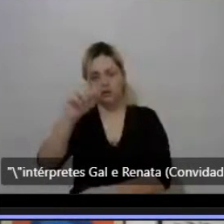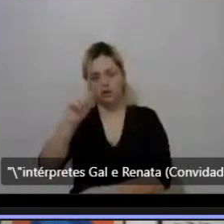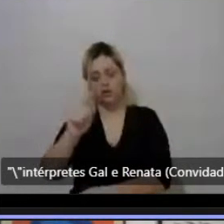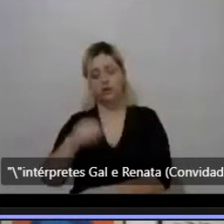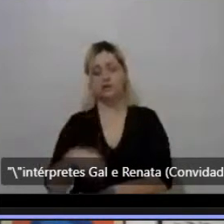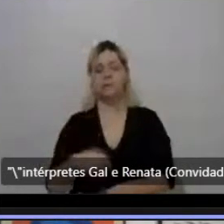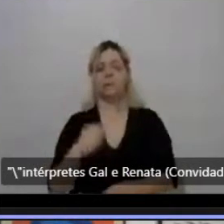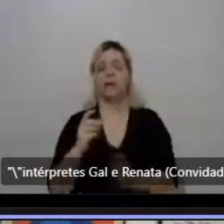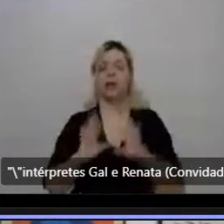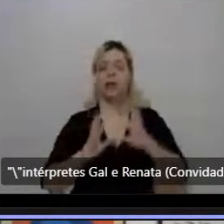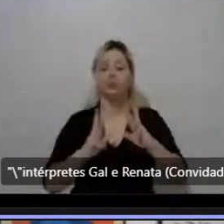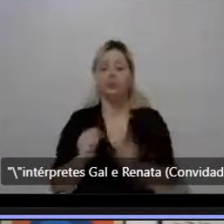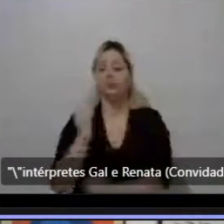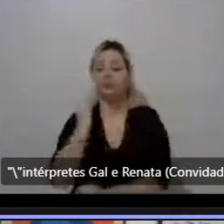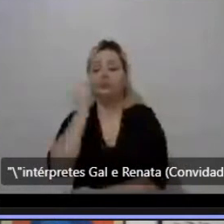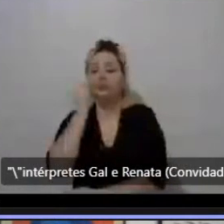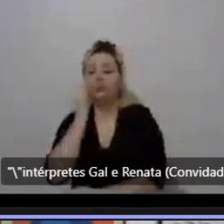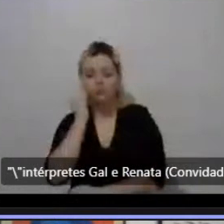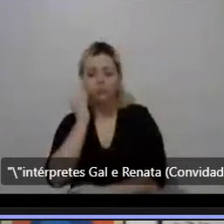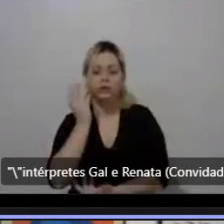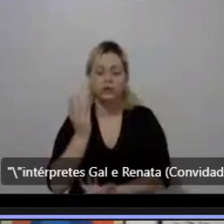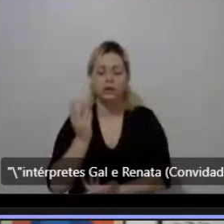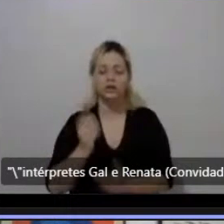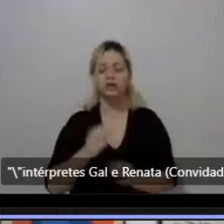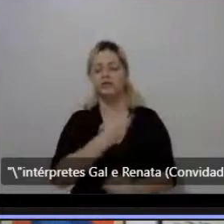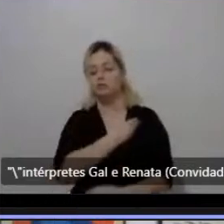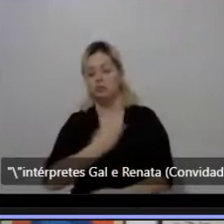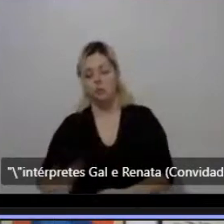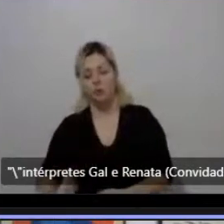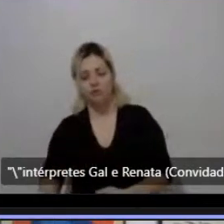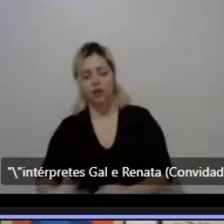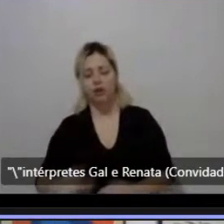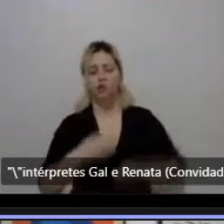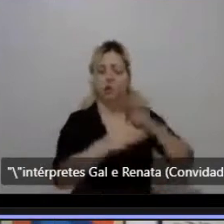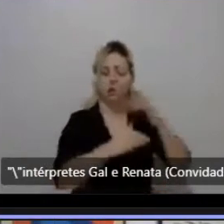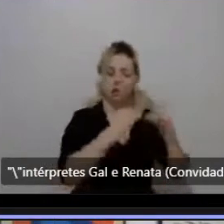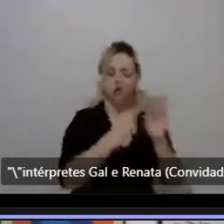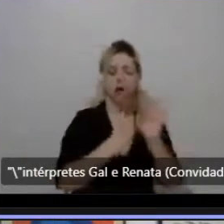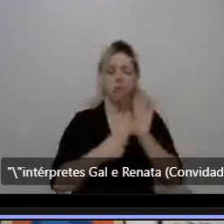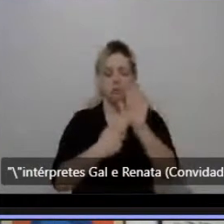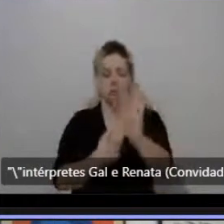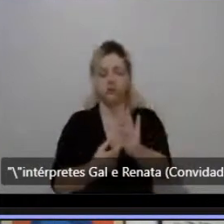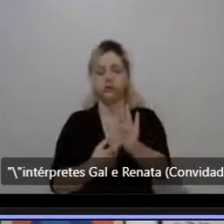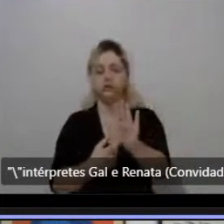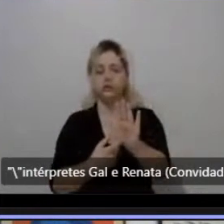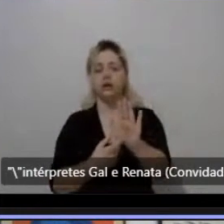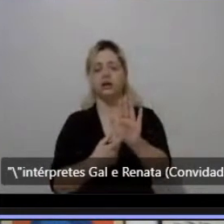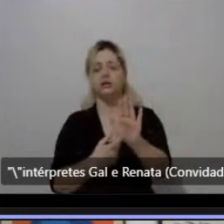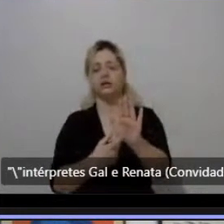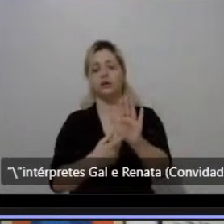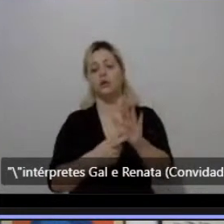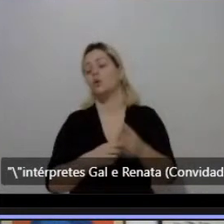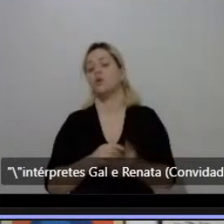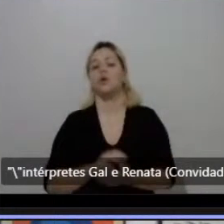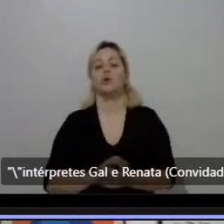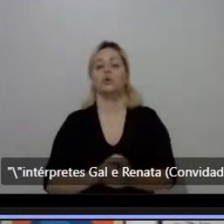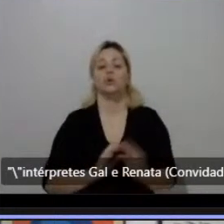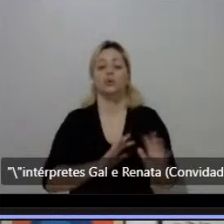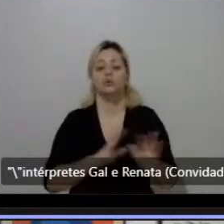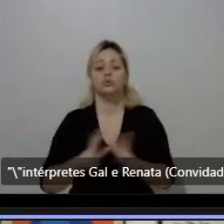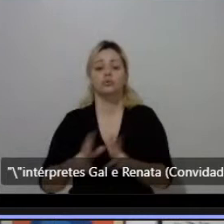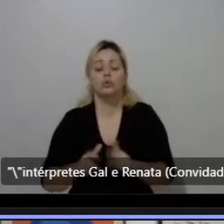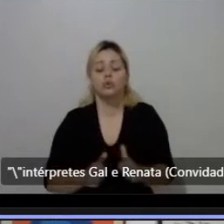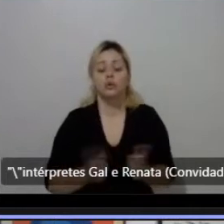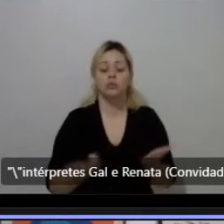essas experiências dos governos progressistas apresentaram aí, né, uma ampliação, né, de